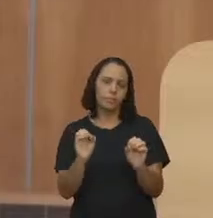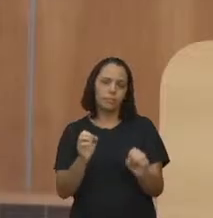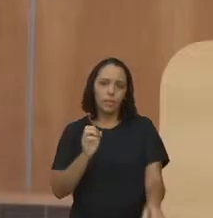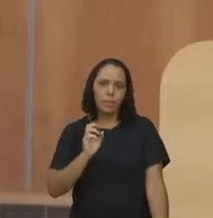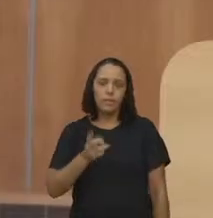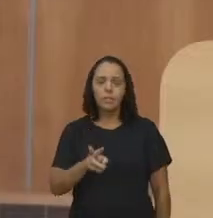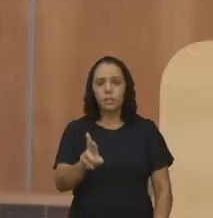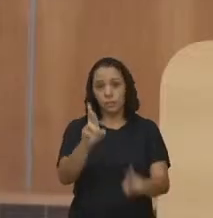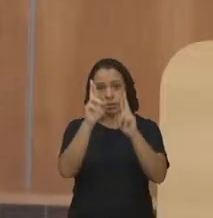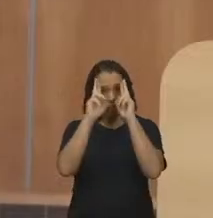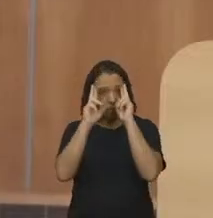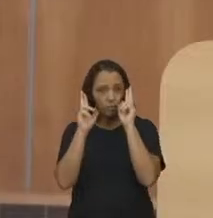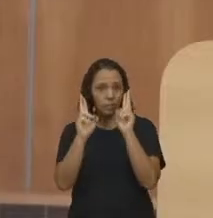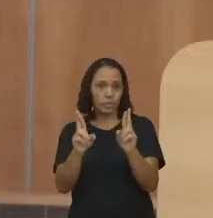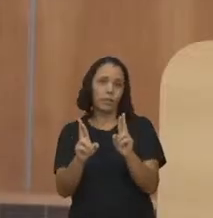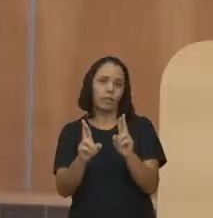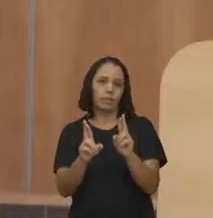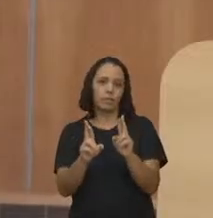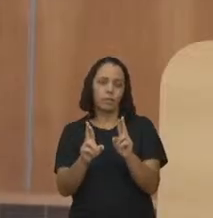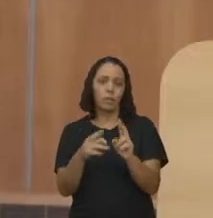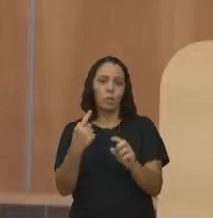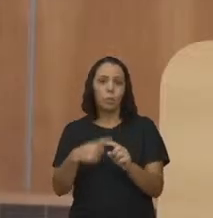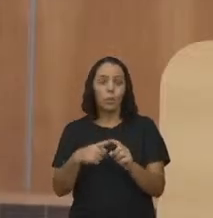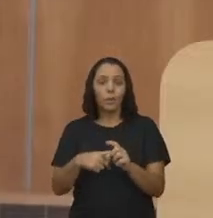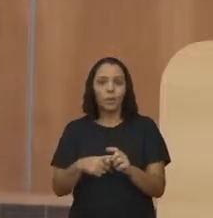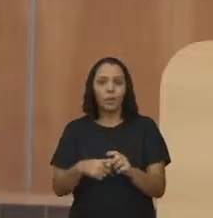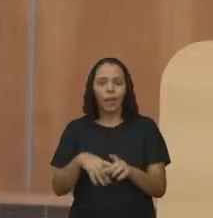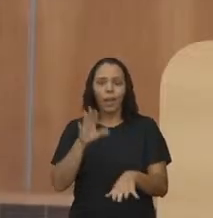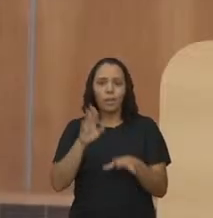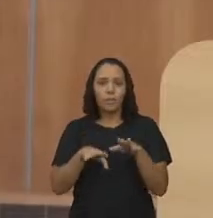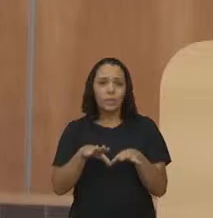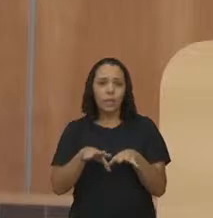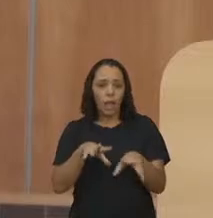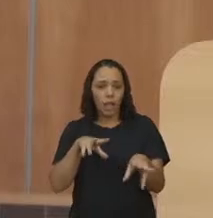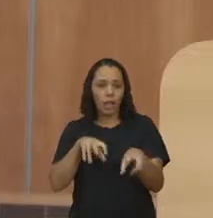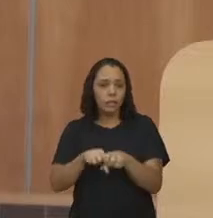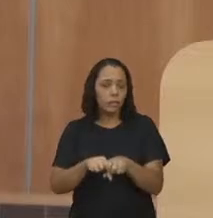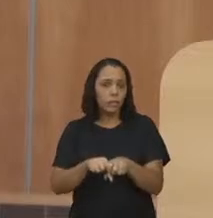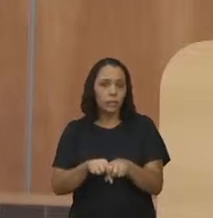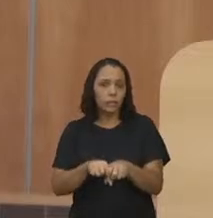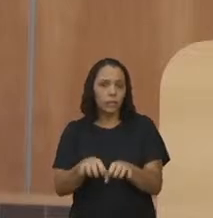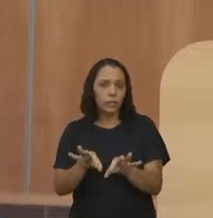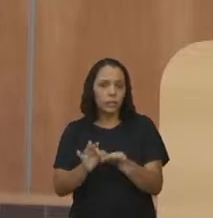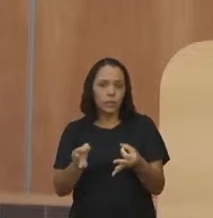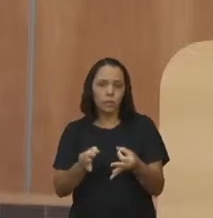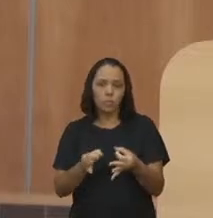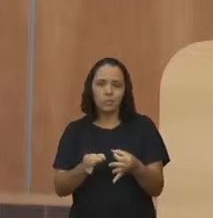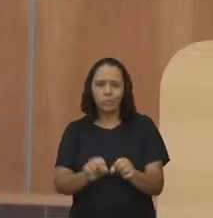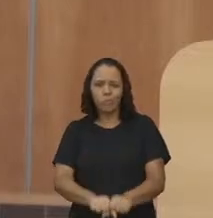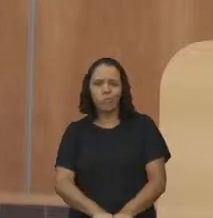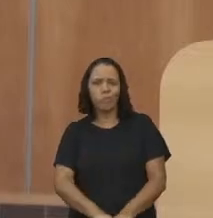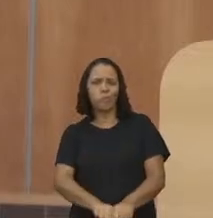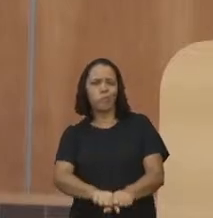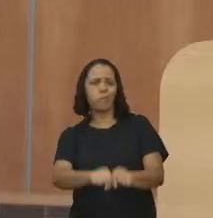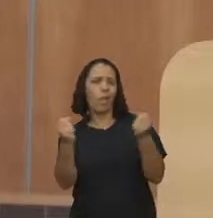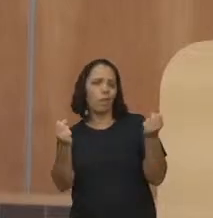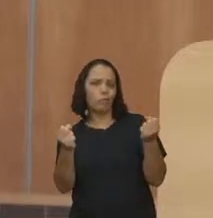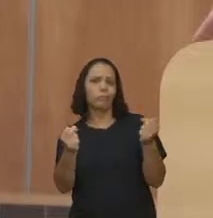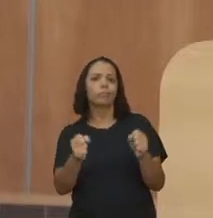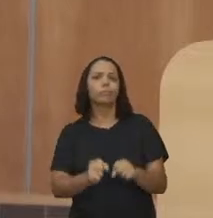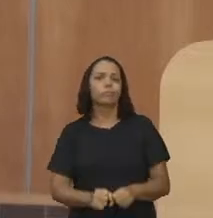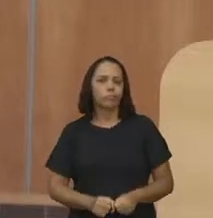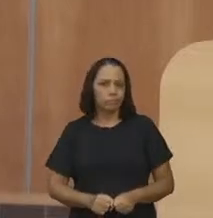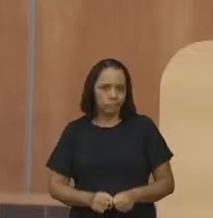o estrago que faz num carro, imagina uma pessoa, né? E foi bem colocado, como os colegas falaram aqui, né? Porque teve